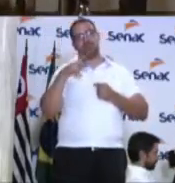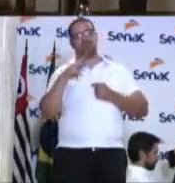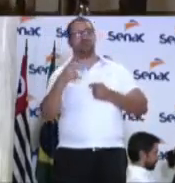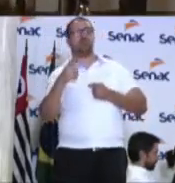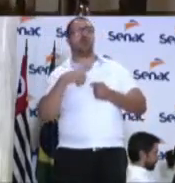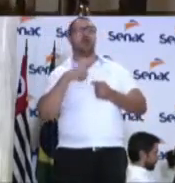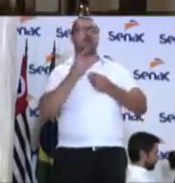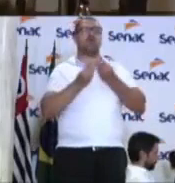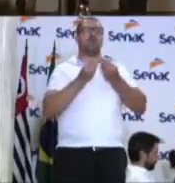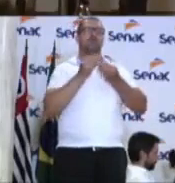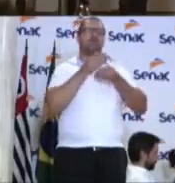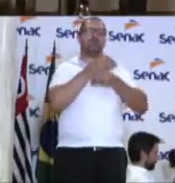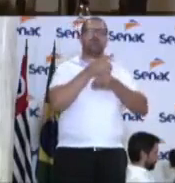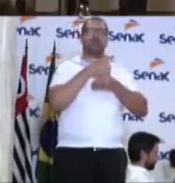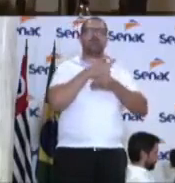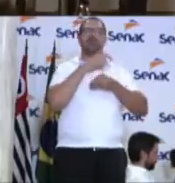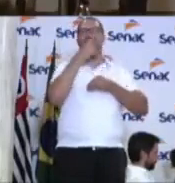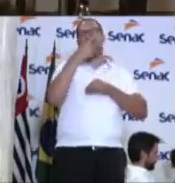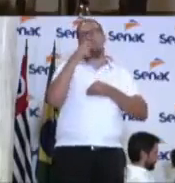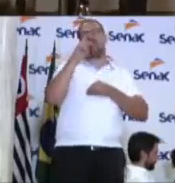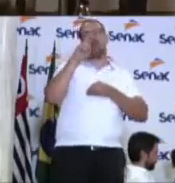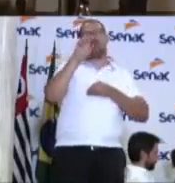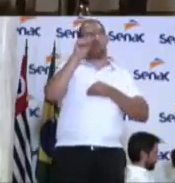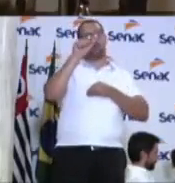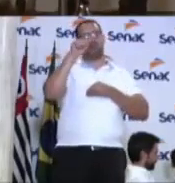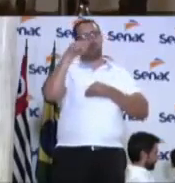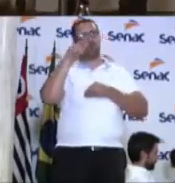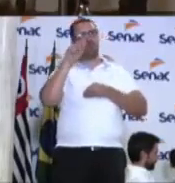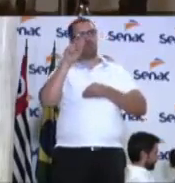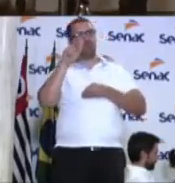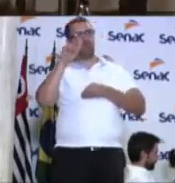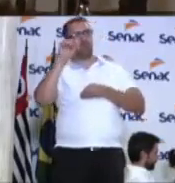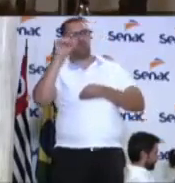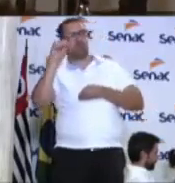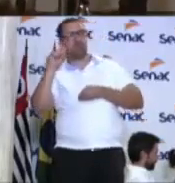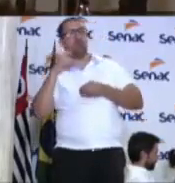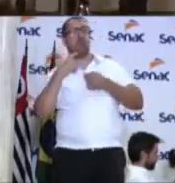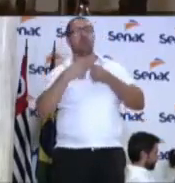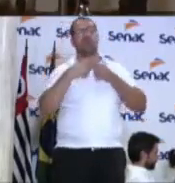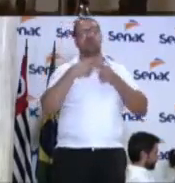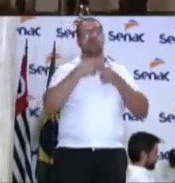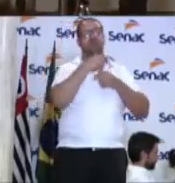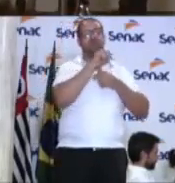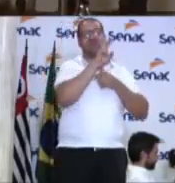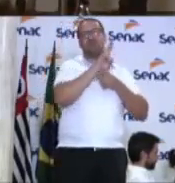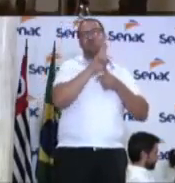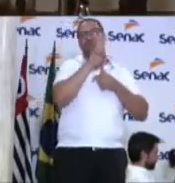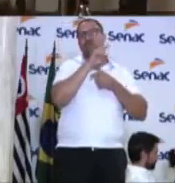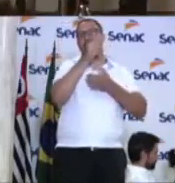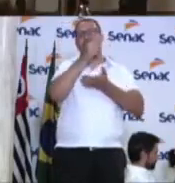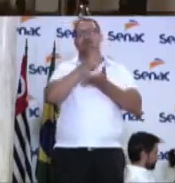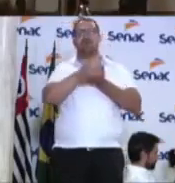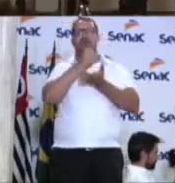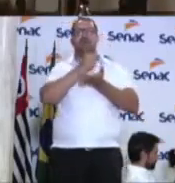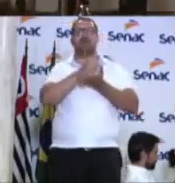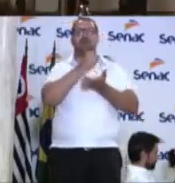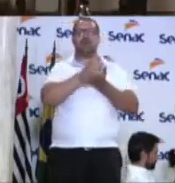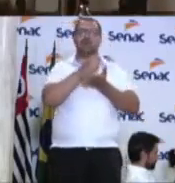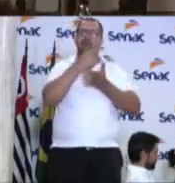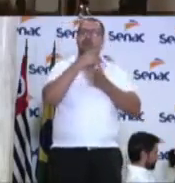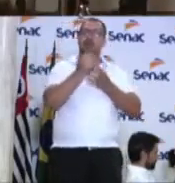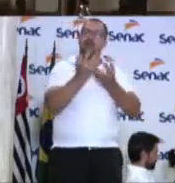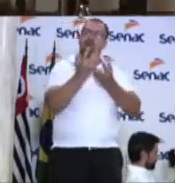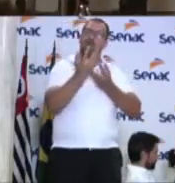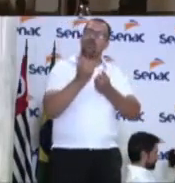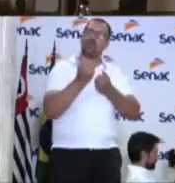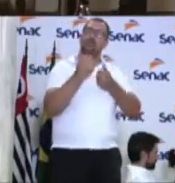como a gente tem essa obrigação de ser a campanha da marca, a gente usa a história a nosso favor para a gente colocar a marca dentro de